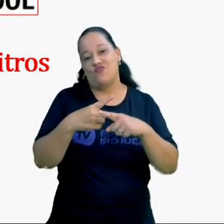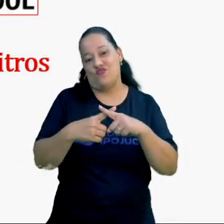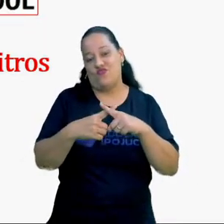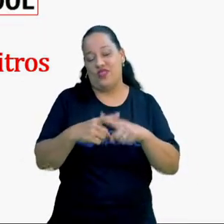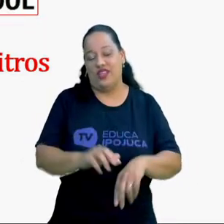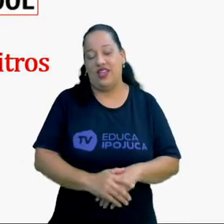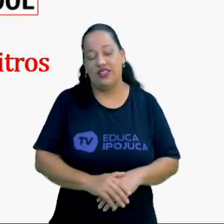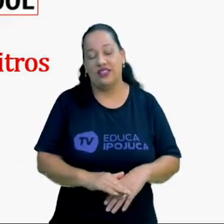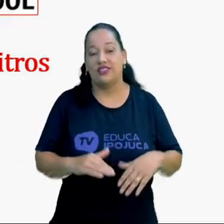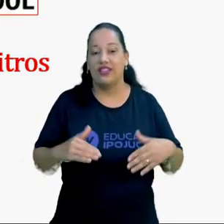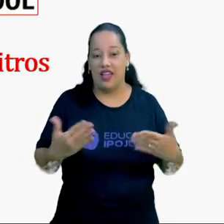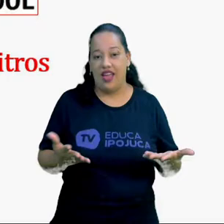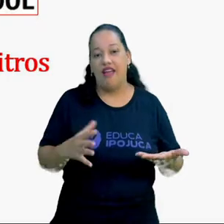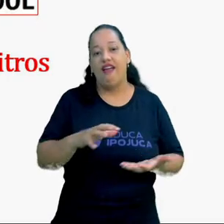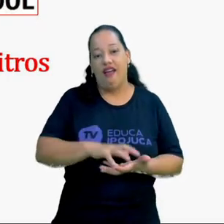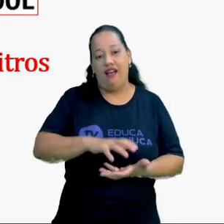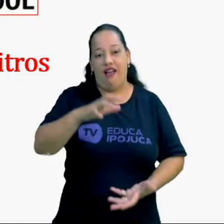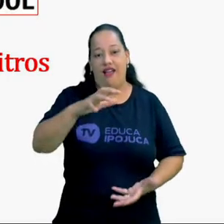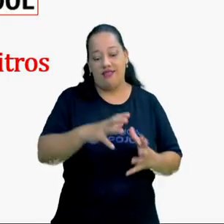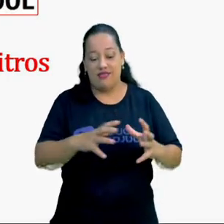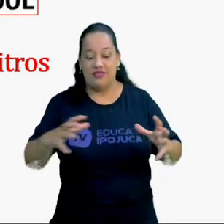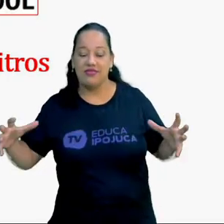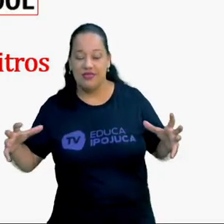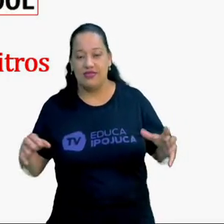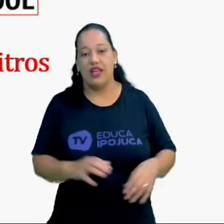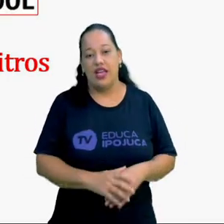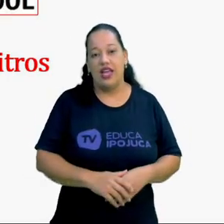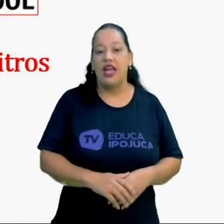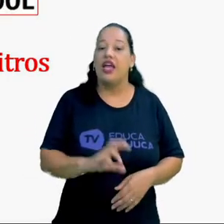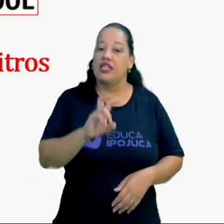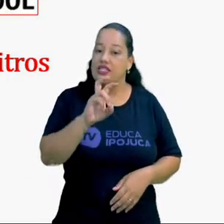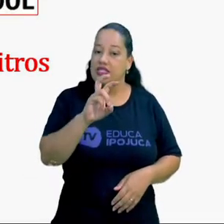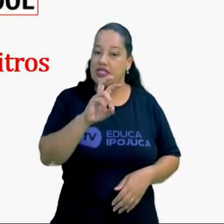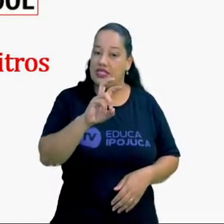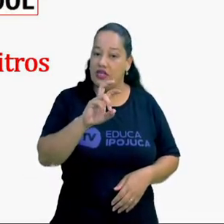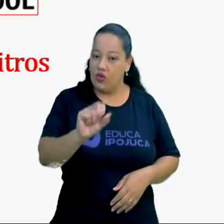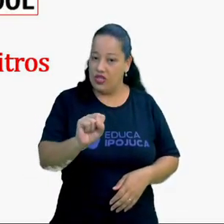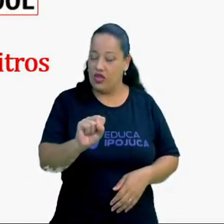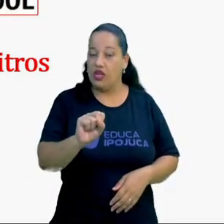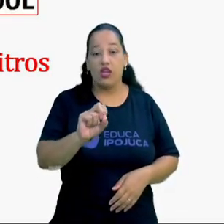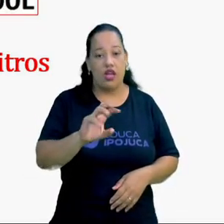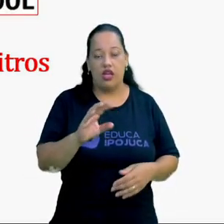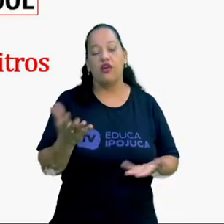desta carreta aí. A caçamba da carreta é de